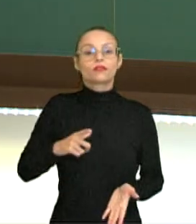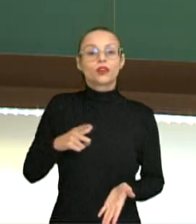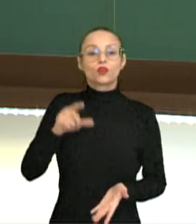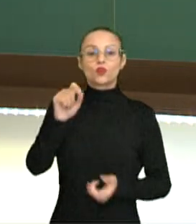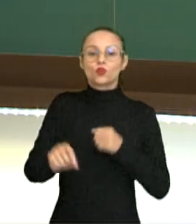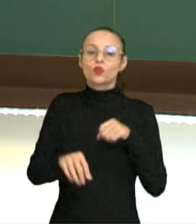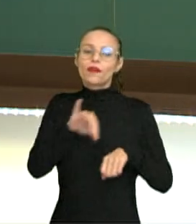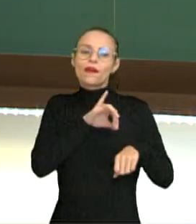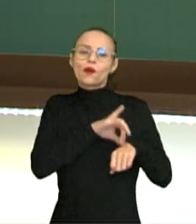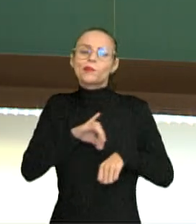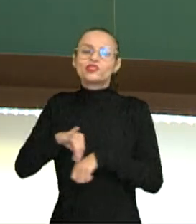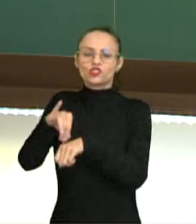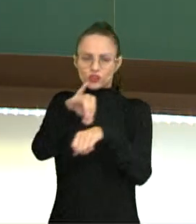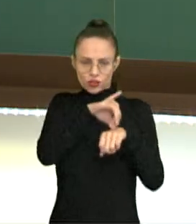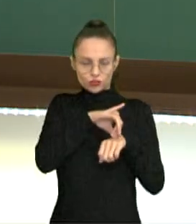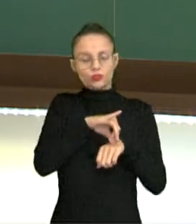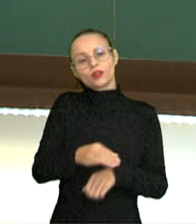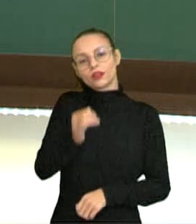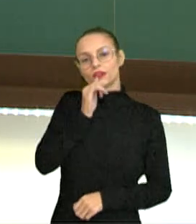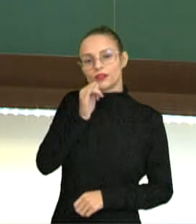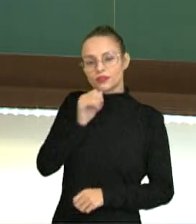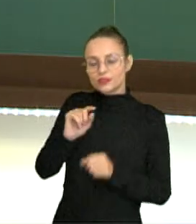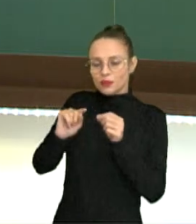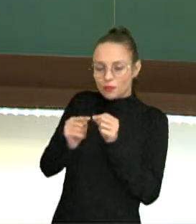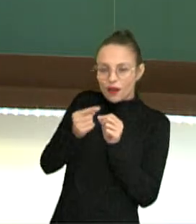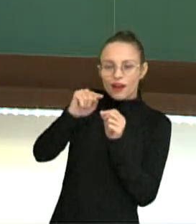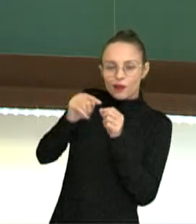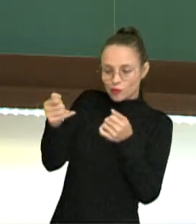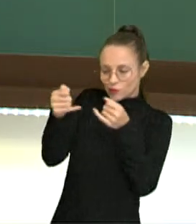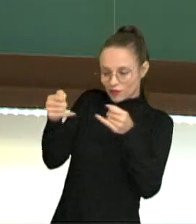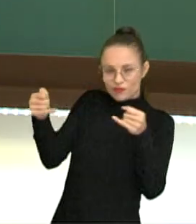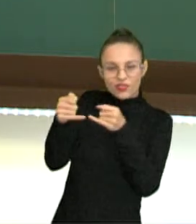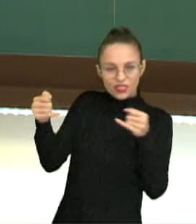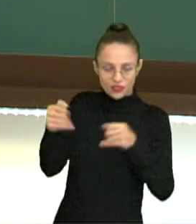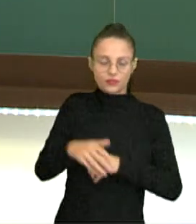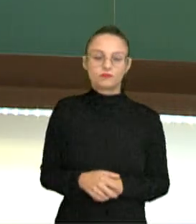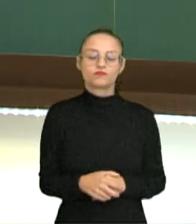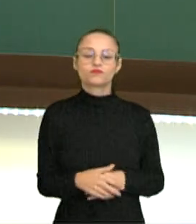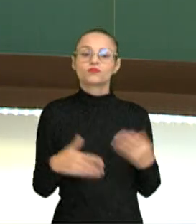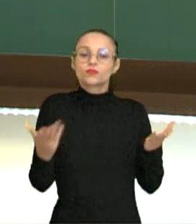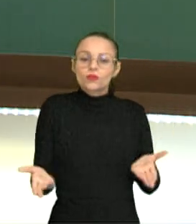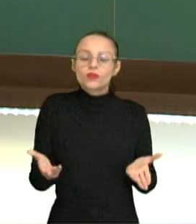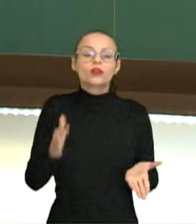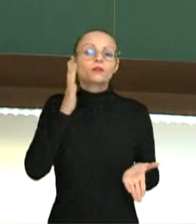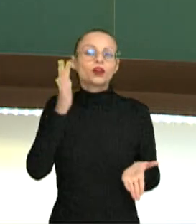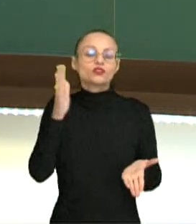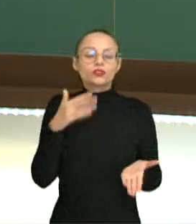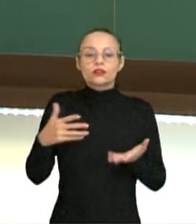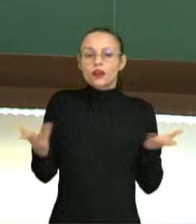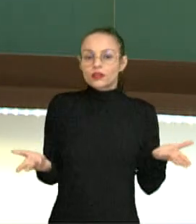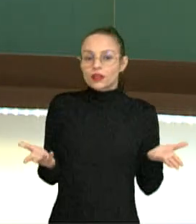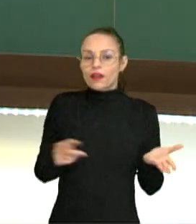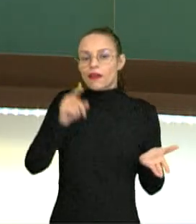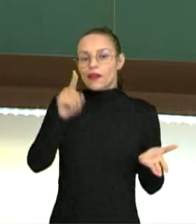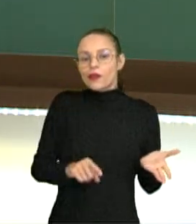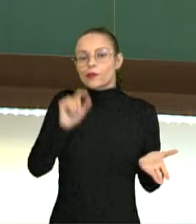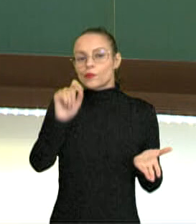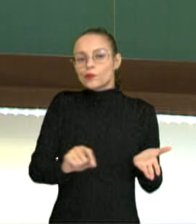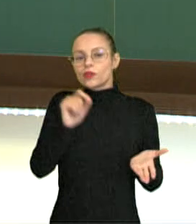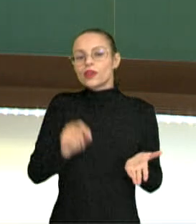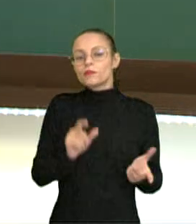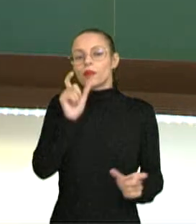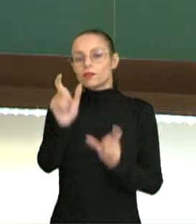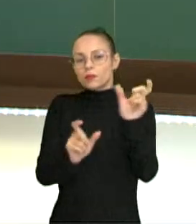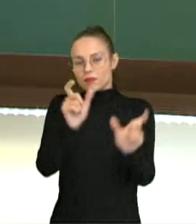estes seres inanimados, no caso aqui a agulha, a linha, o alfinete, e aí imaginariamente dotados de